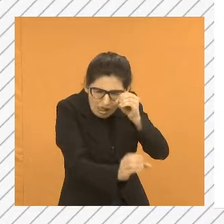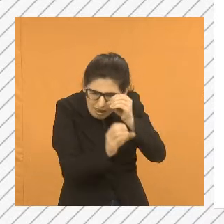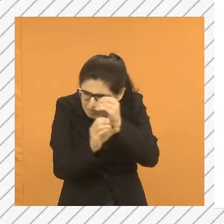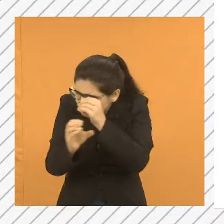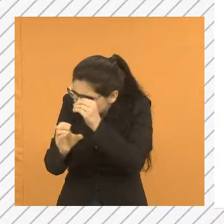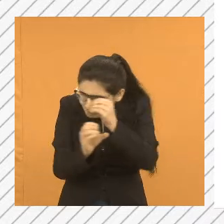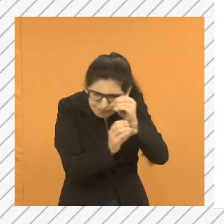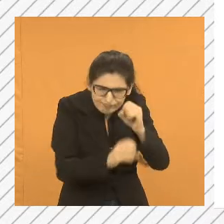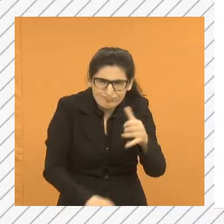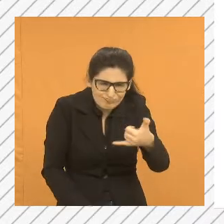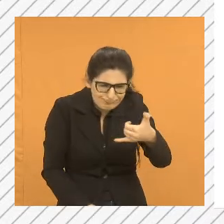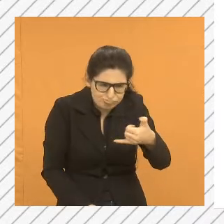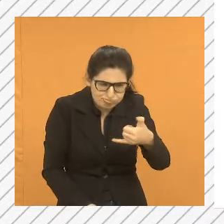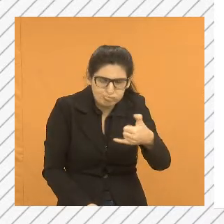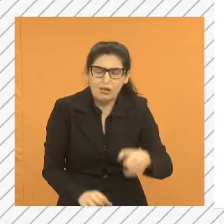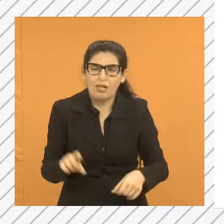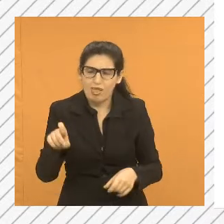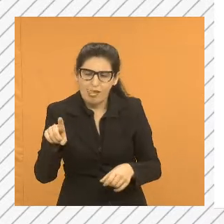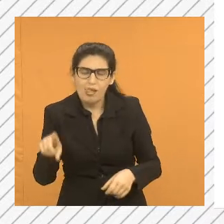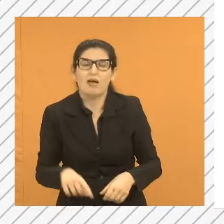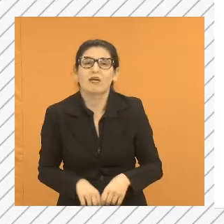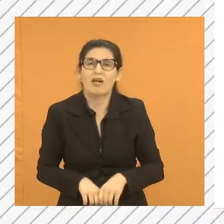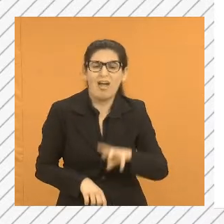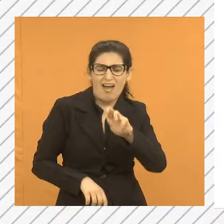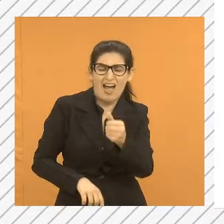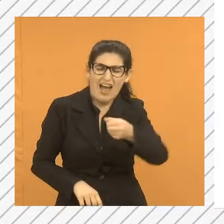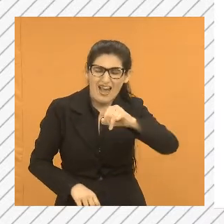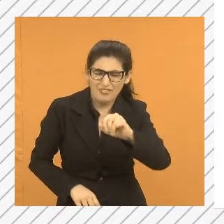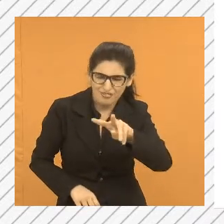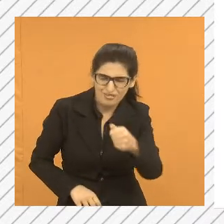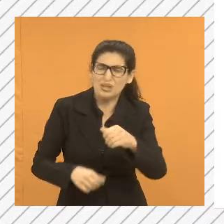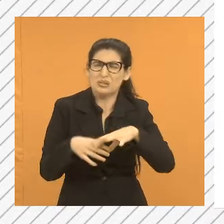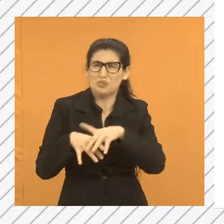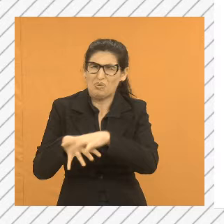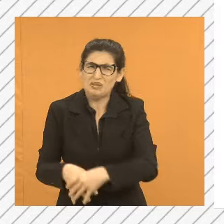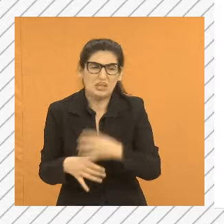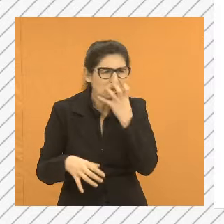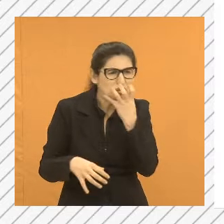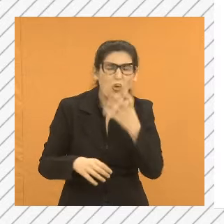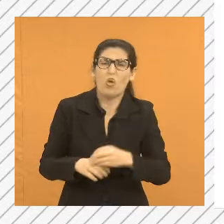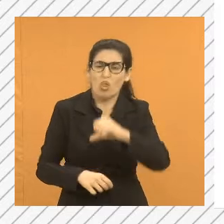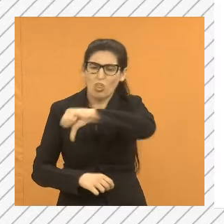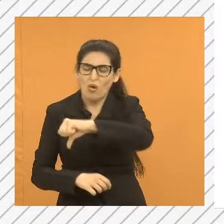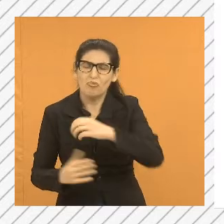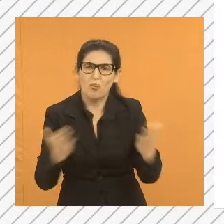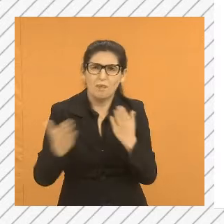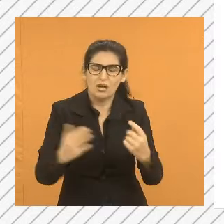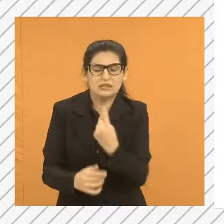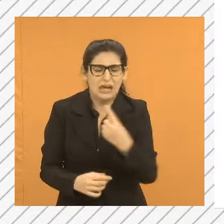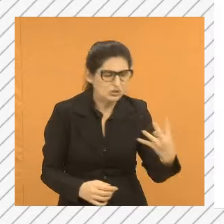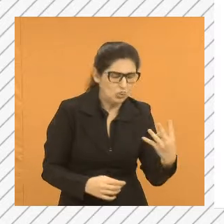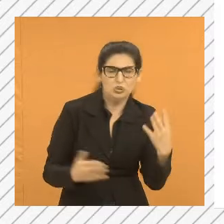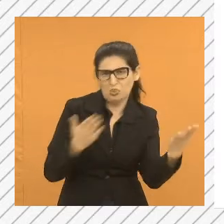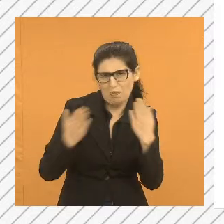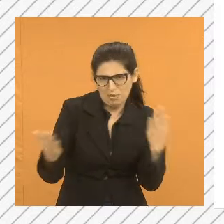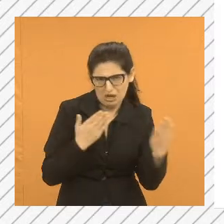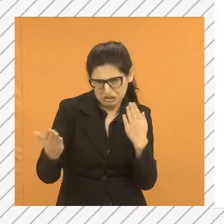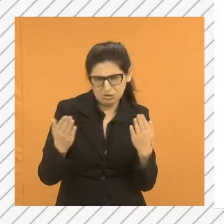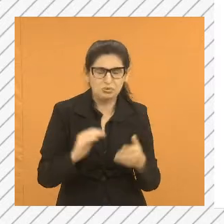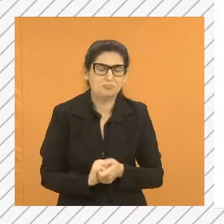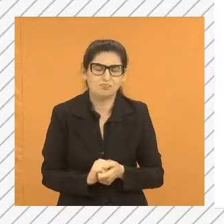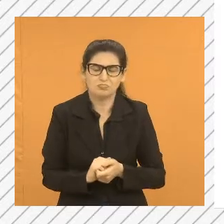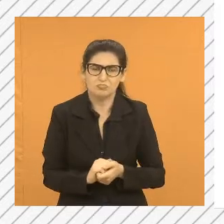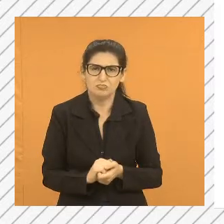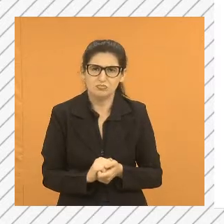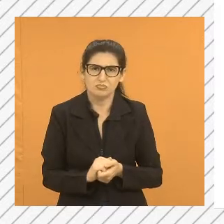para análise da vigilância da raiva, de 9 para 14, e uma redução de outras zoonoses. Não que